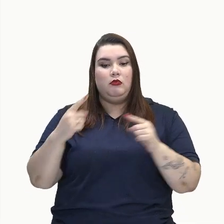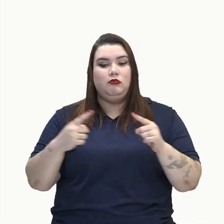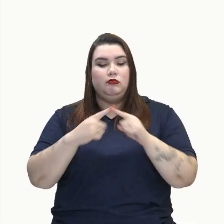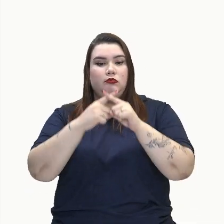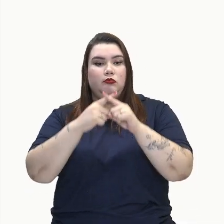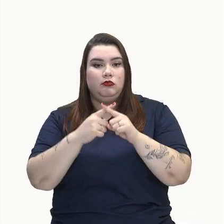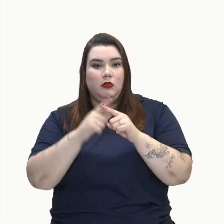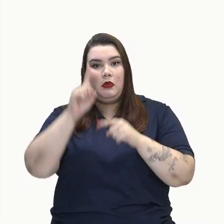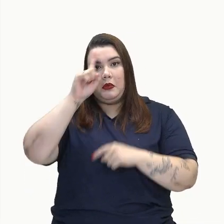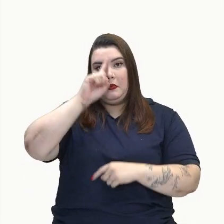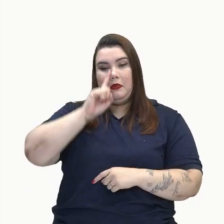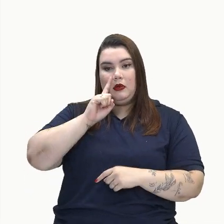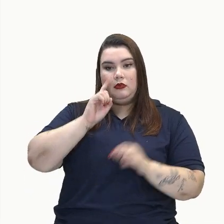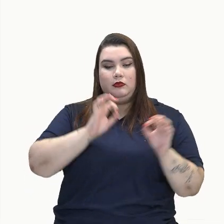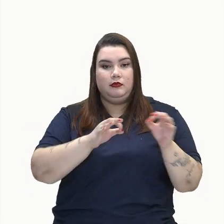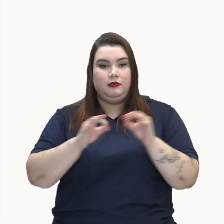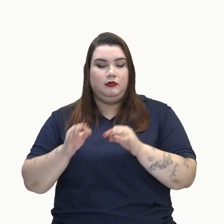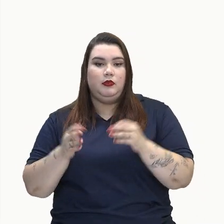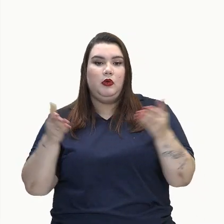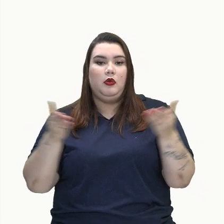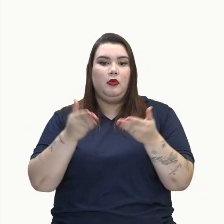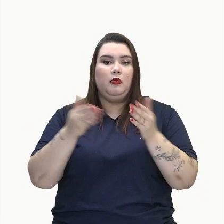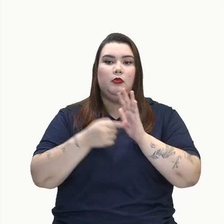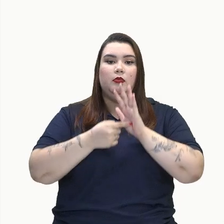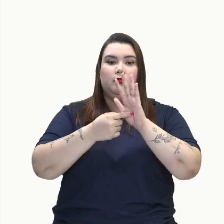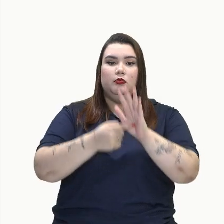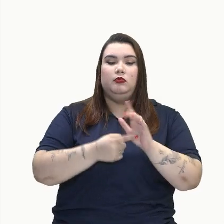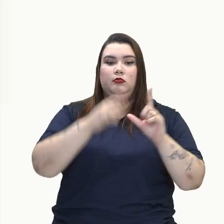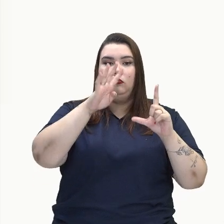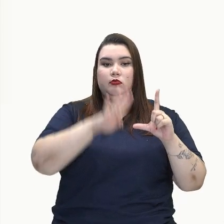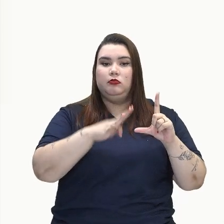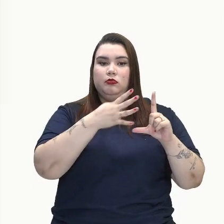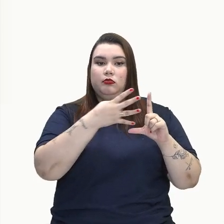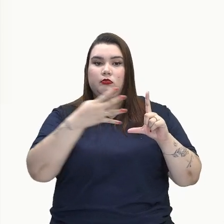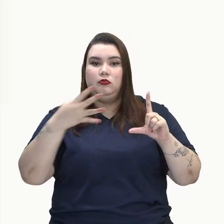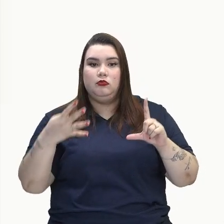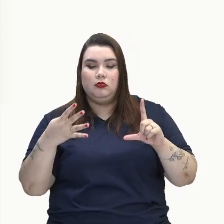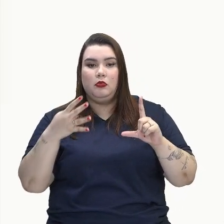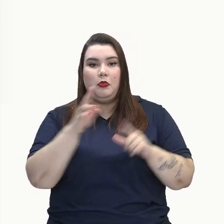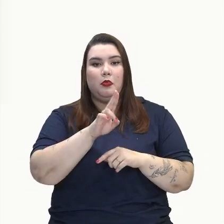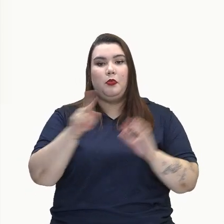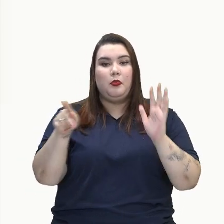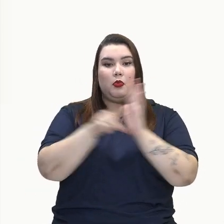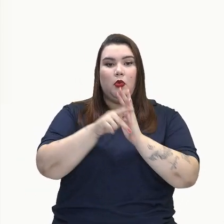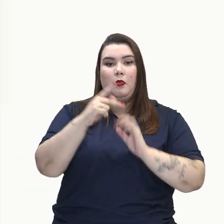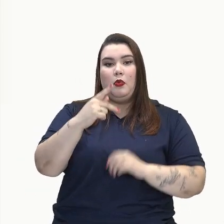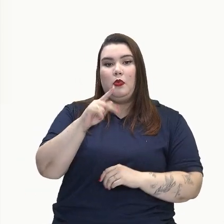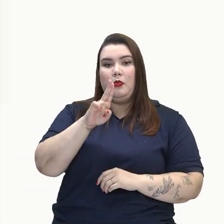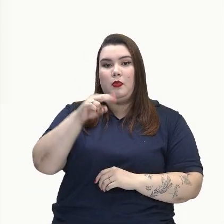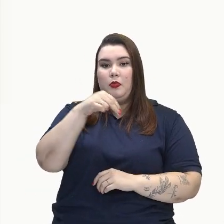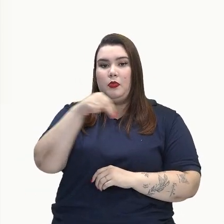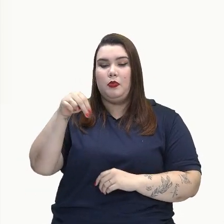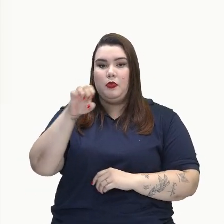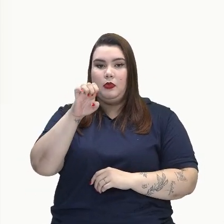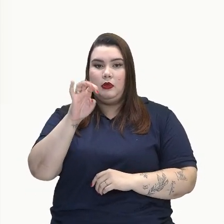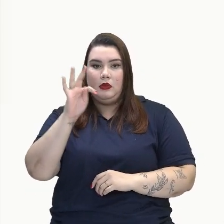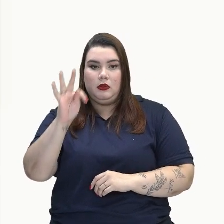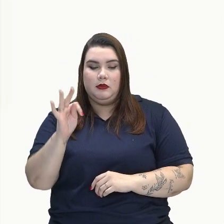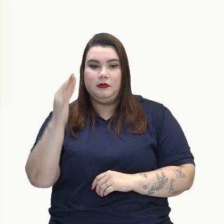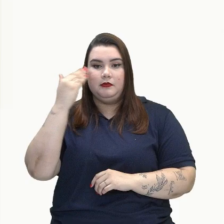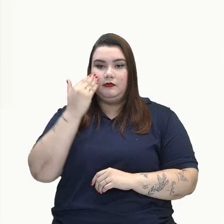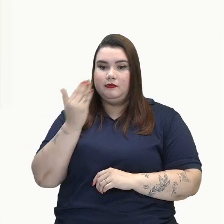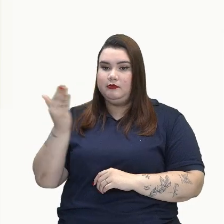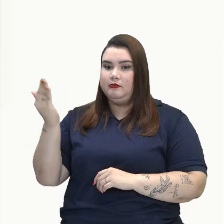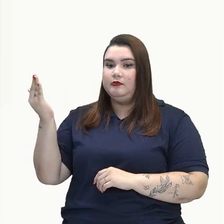eram amarelos. Vamos ver um quadro de Punnett que exemplifica, né, esse cruzamento. Vejam vocês